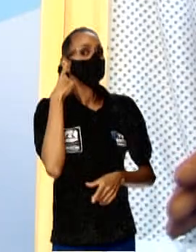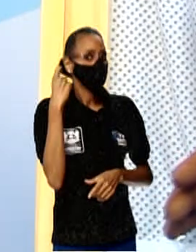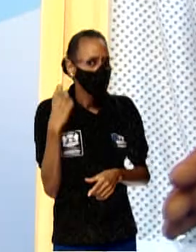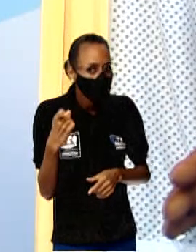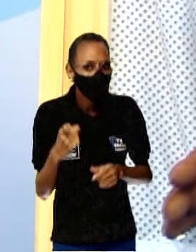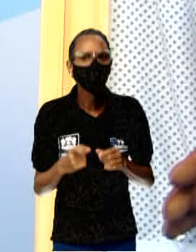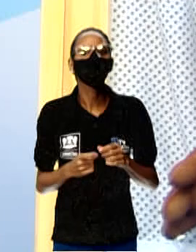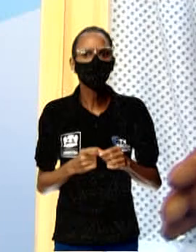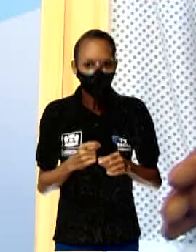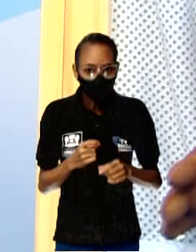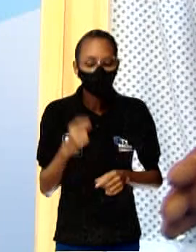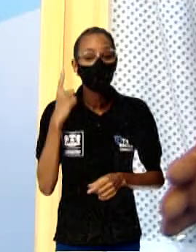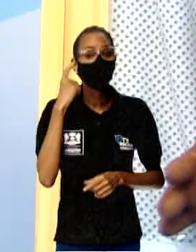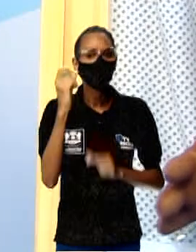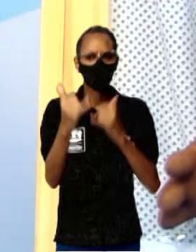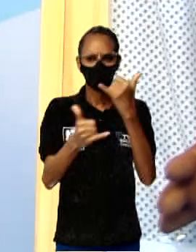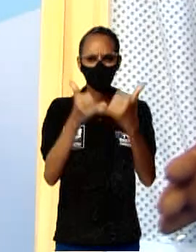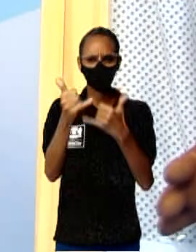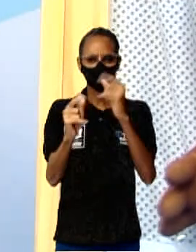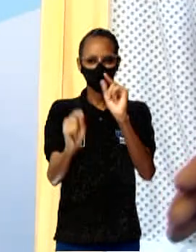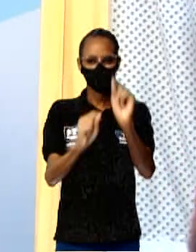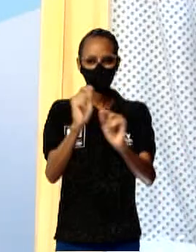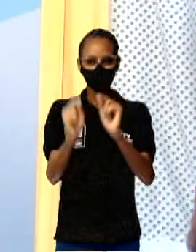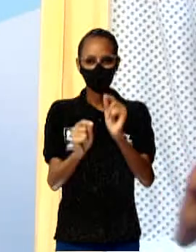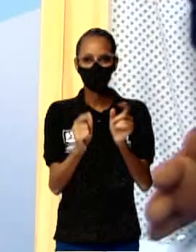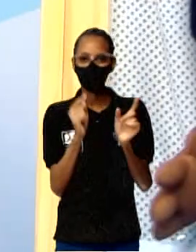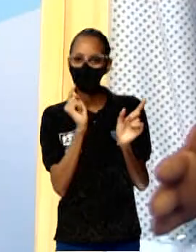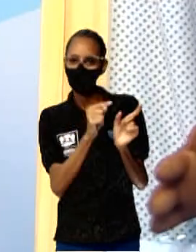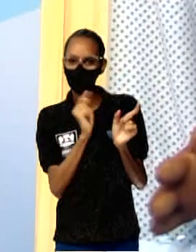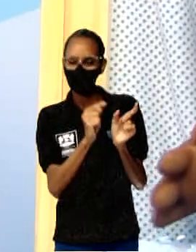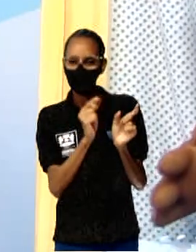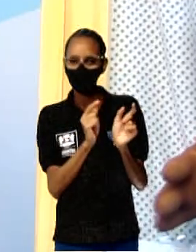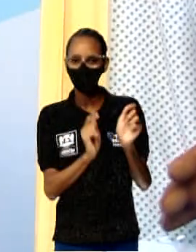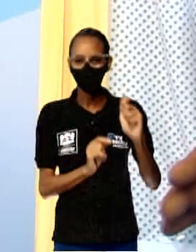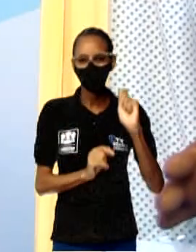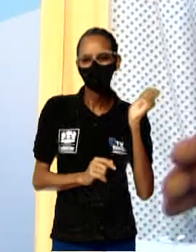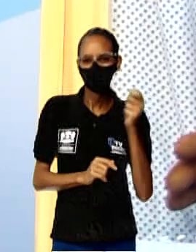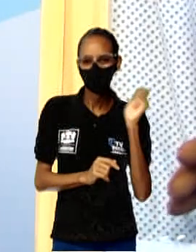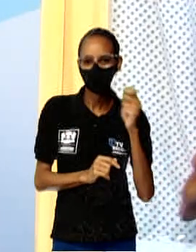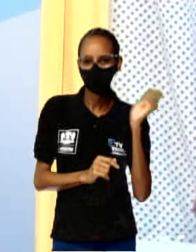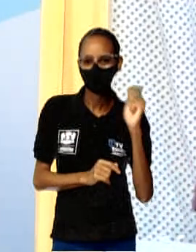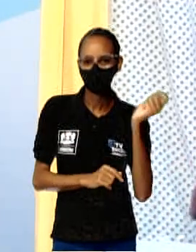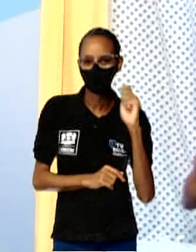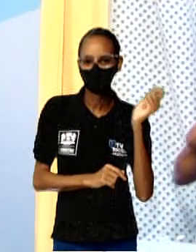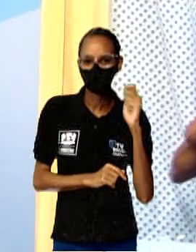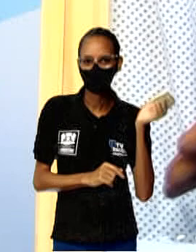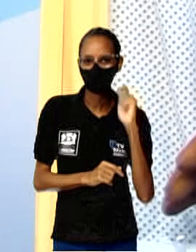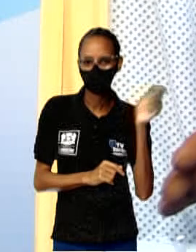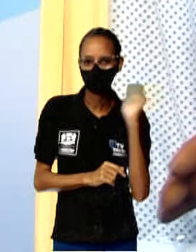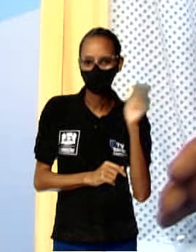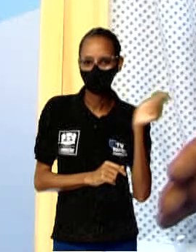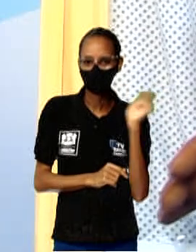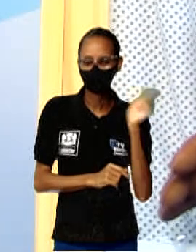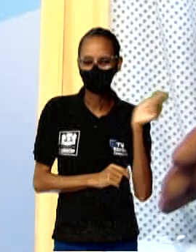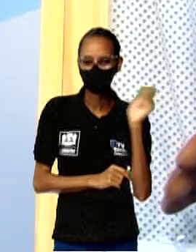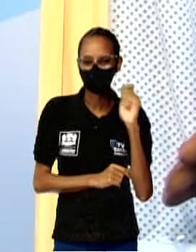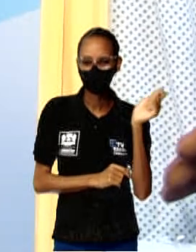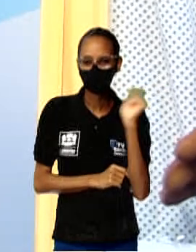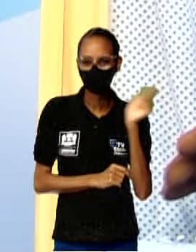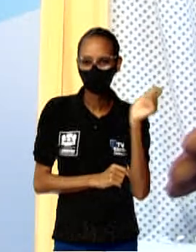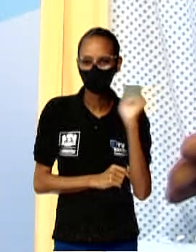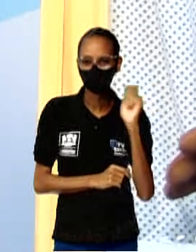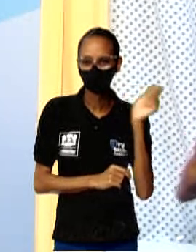barulhento esse brinquedo aqui nós tomamos de roi olha só o que ele faz é